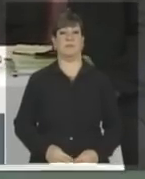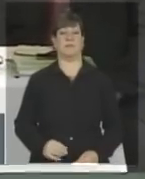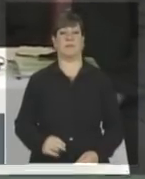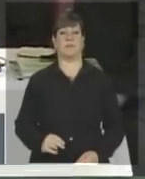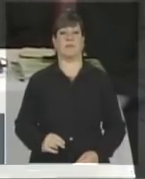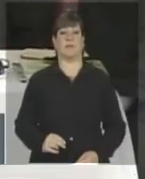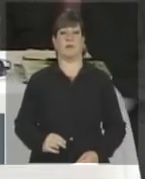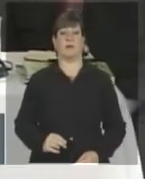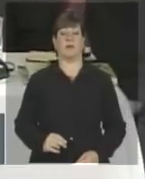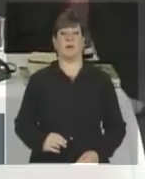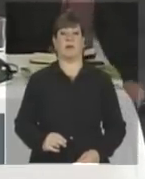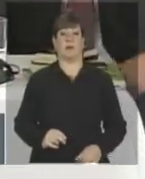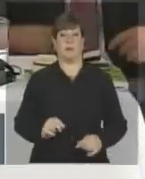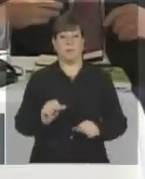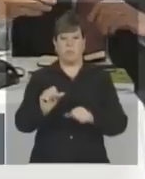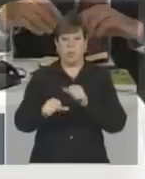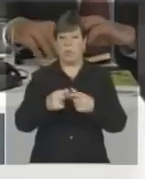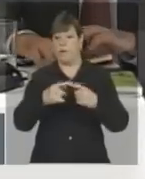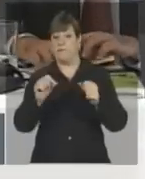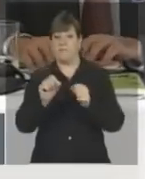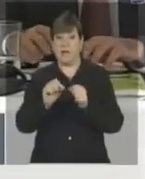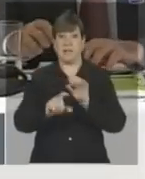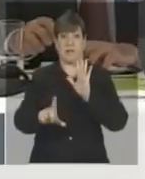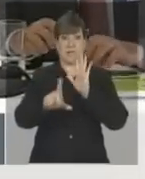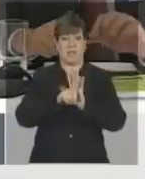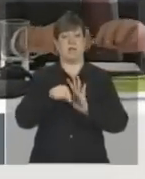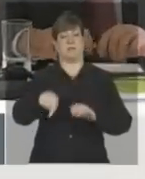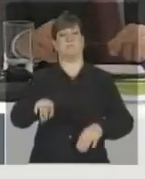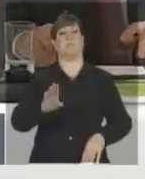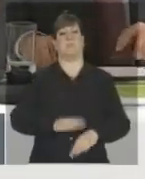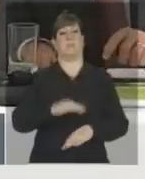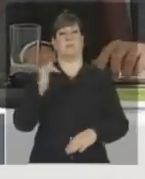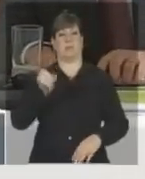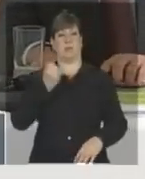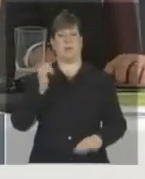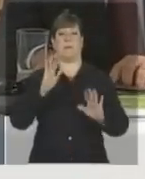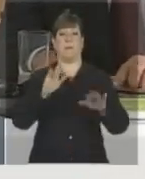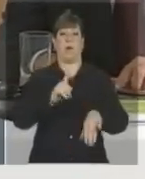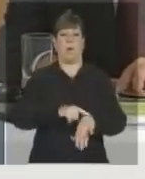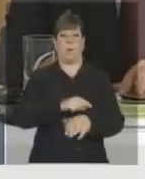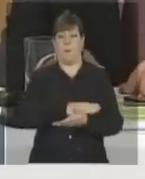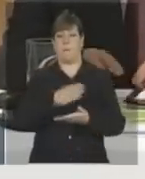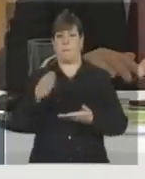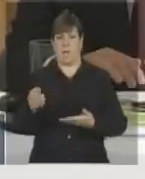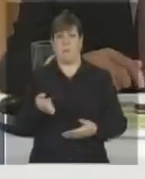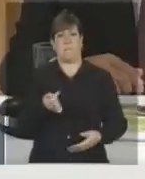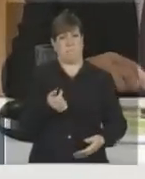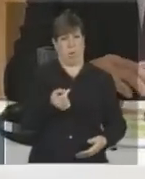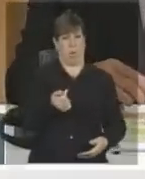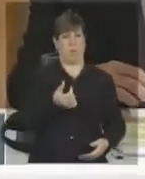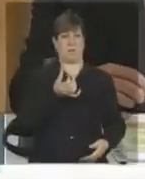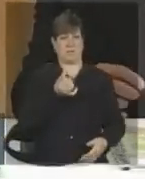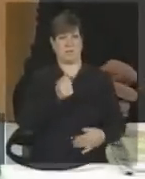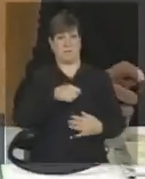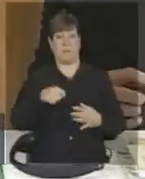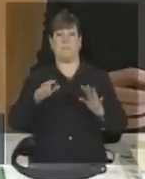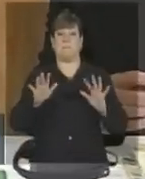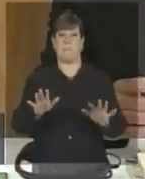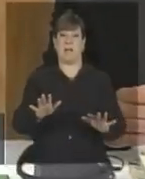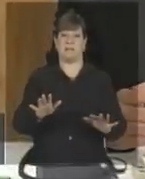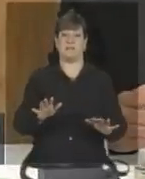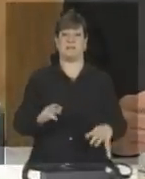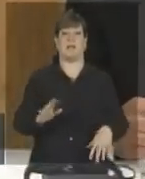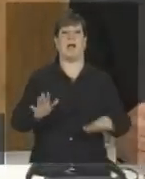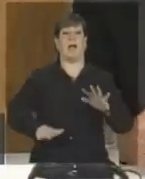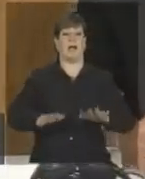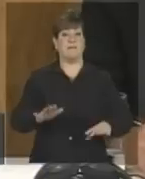mexer com a legislação é o mais importante. É claro que o prazo para implementar é curto, mas algumas vezes não é